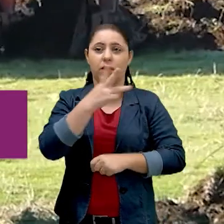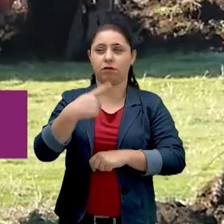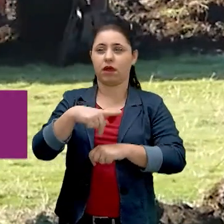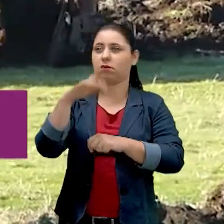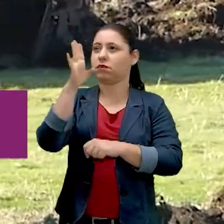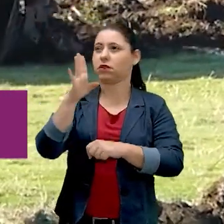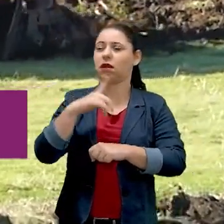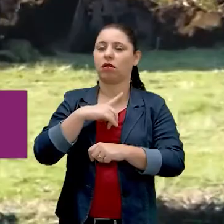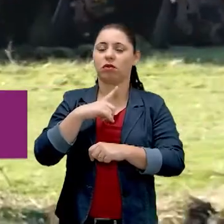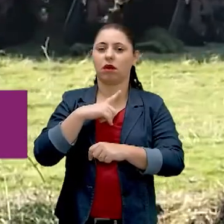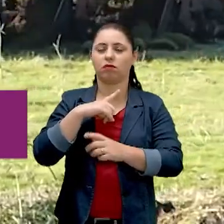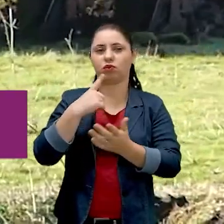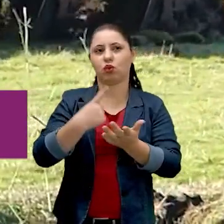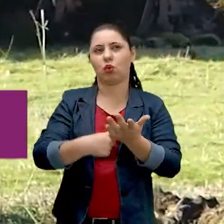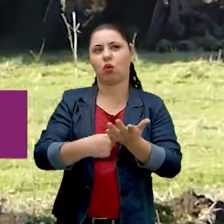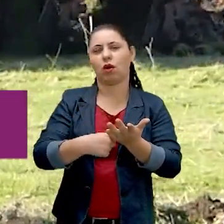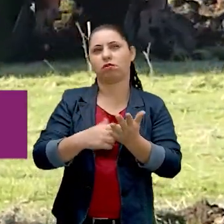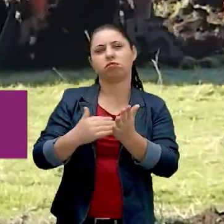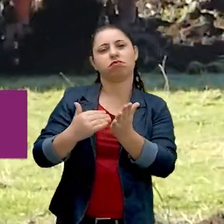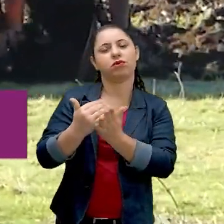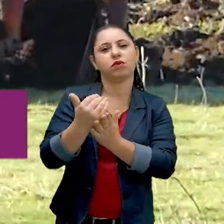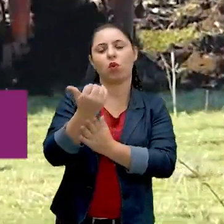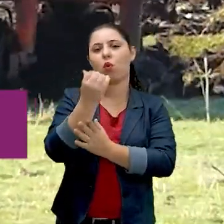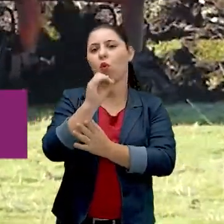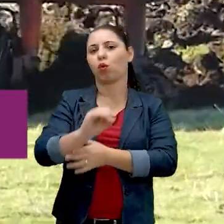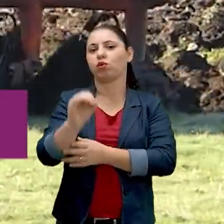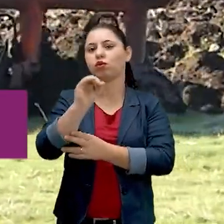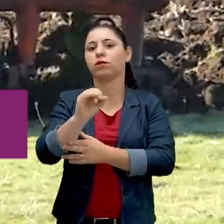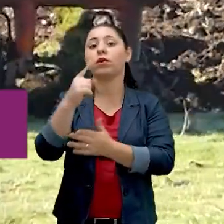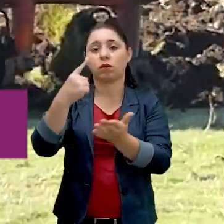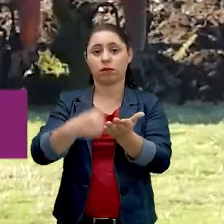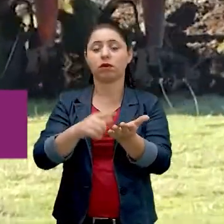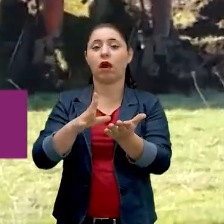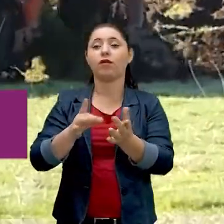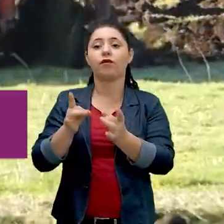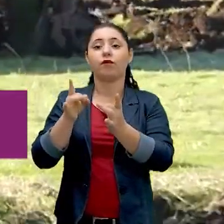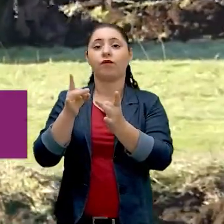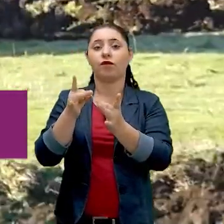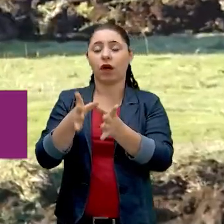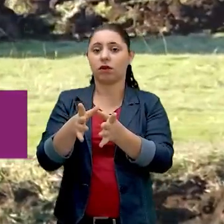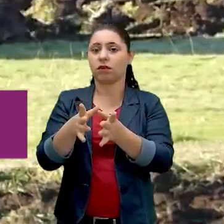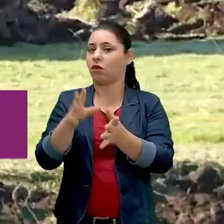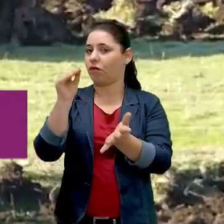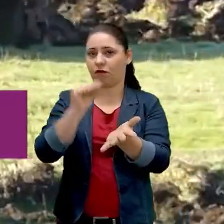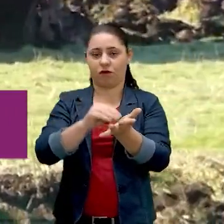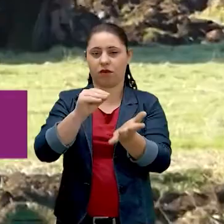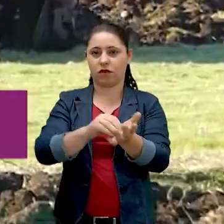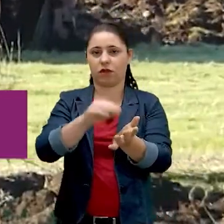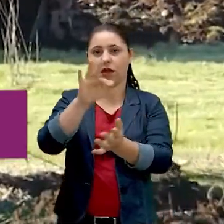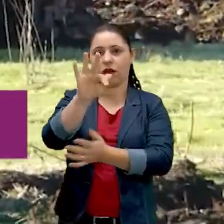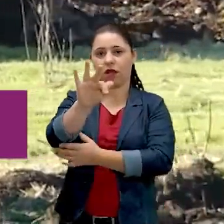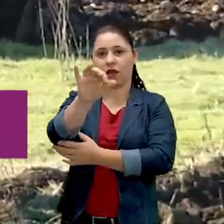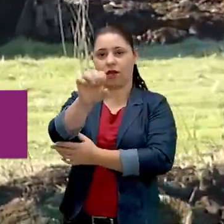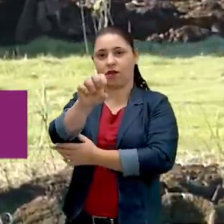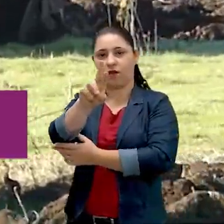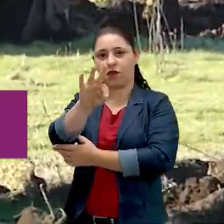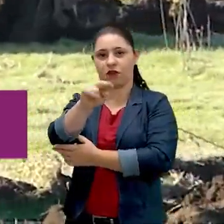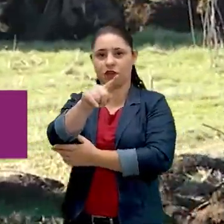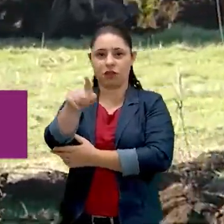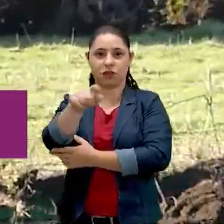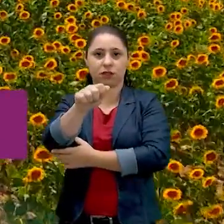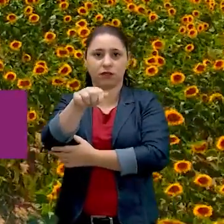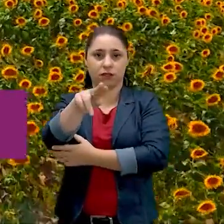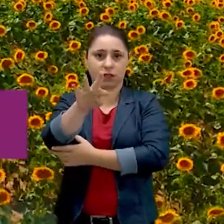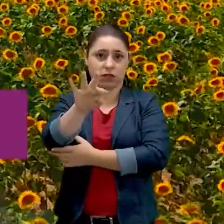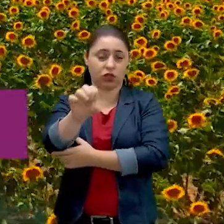até outubro, até esse meio do ano, um pouquinho para frente, de fertilizantes. A gente não vai sofrer falta de fertilizantes para a primeira safra, para essa